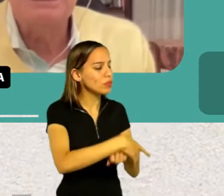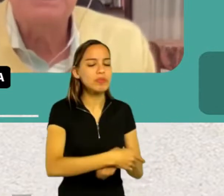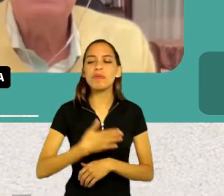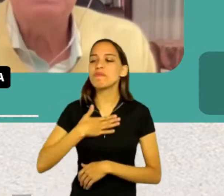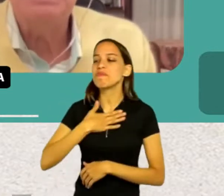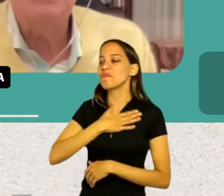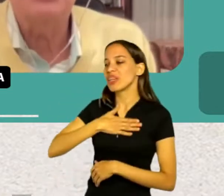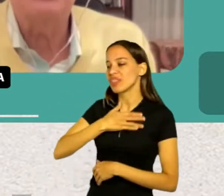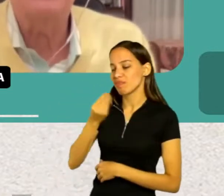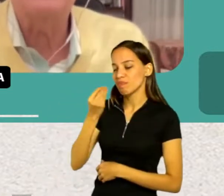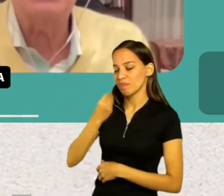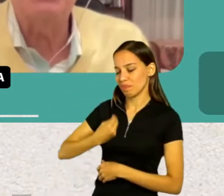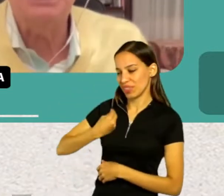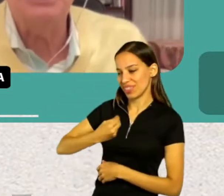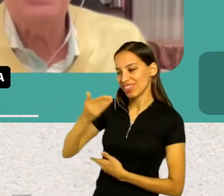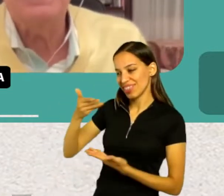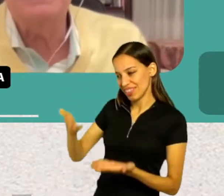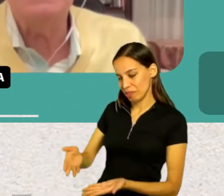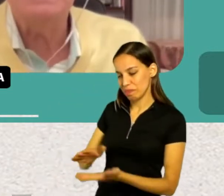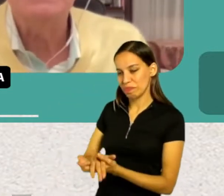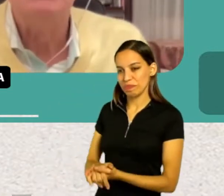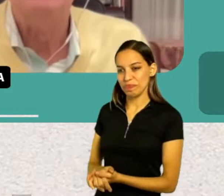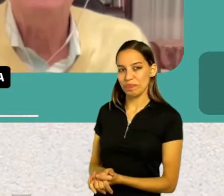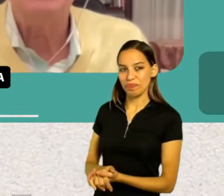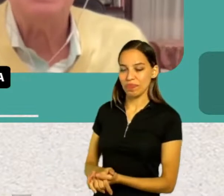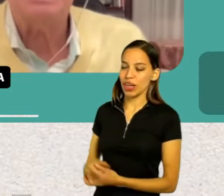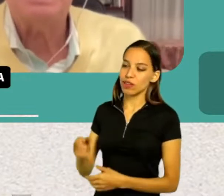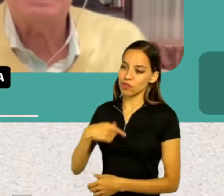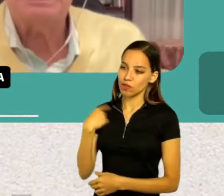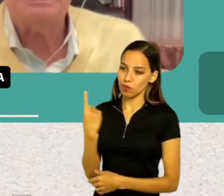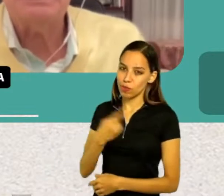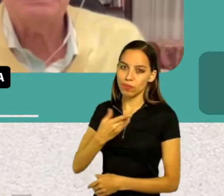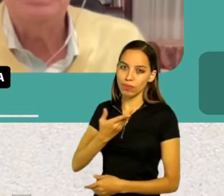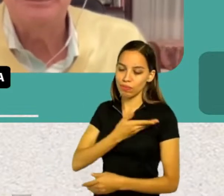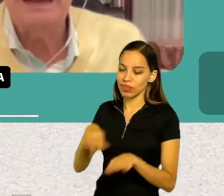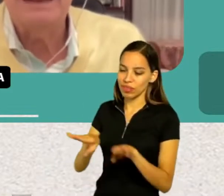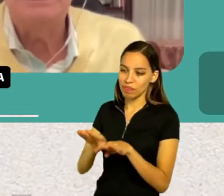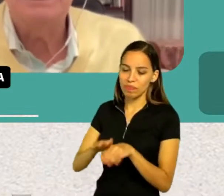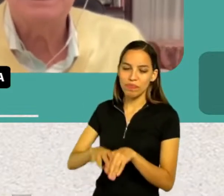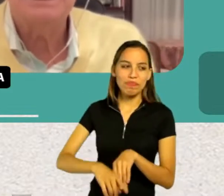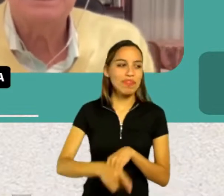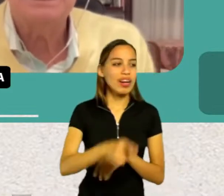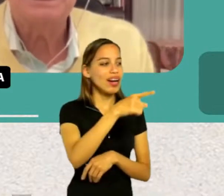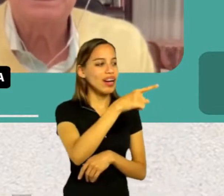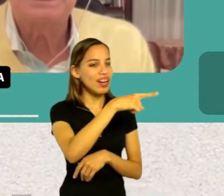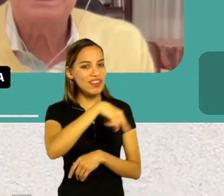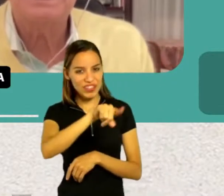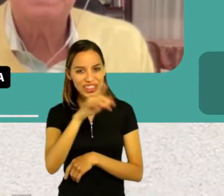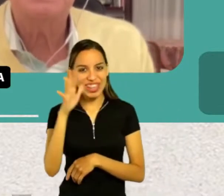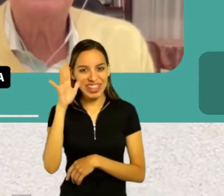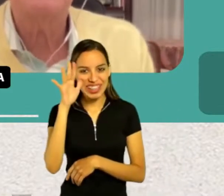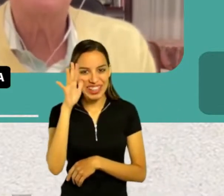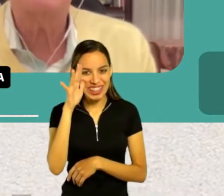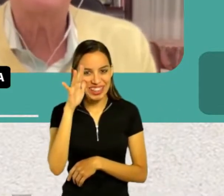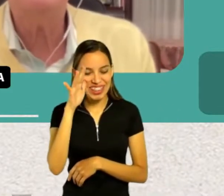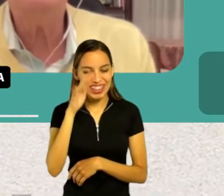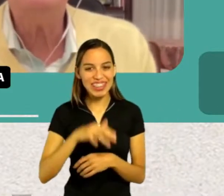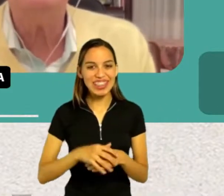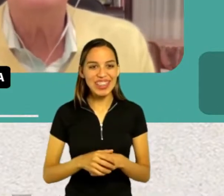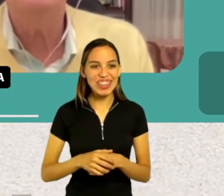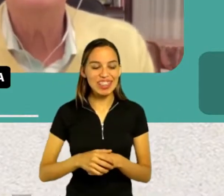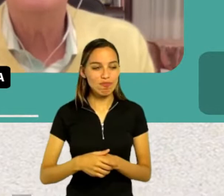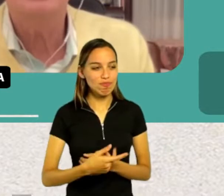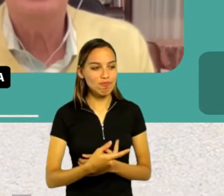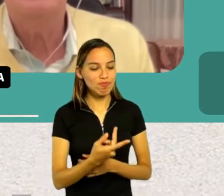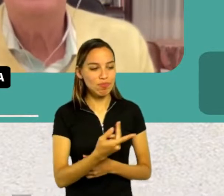você e com os nossos amigos. Igualmente, vocês que estão assistindo aí a nossa conversa,